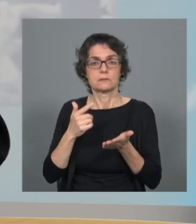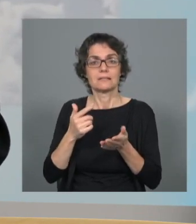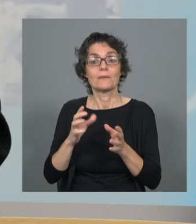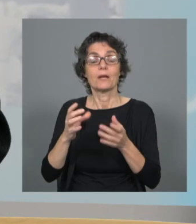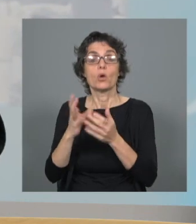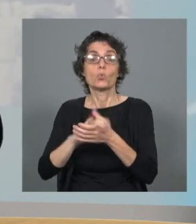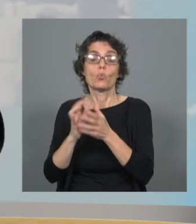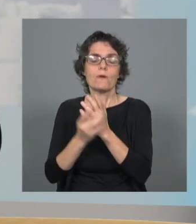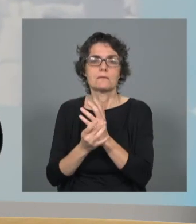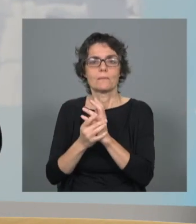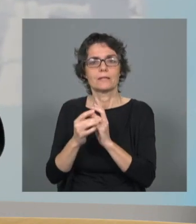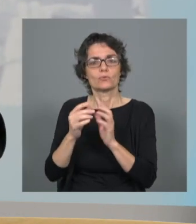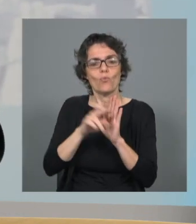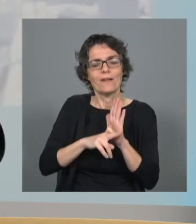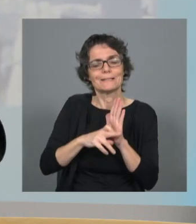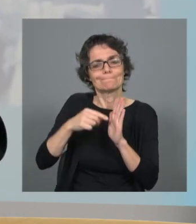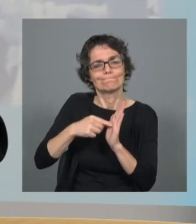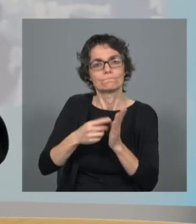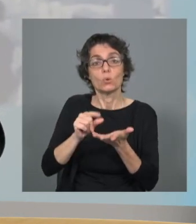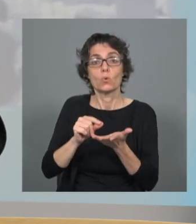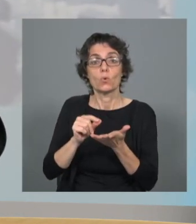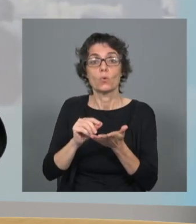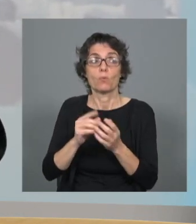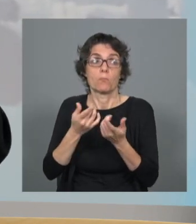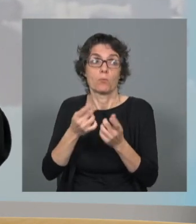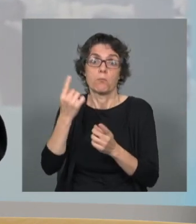casamentos ou, por exemplo, obrigar a testes.